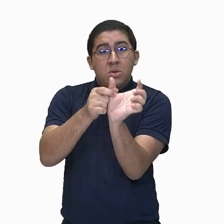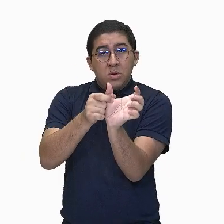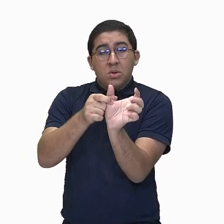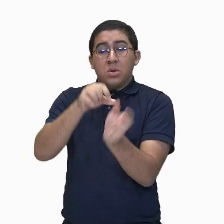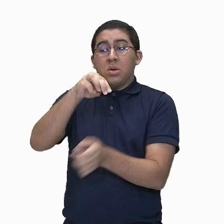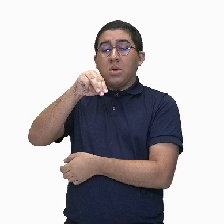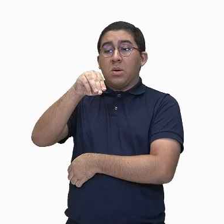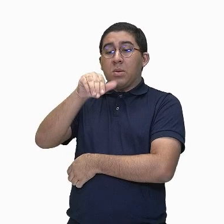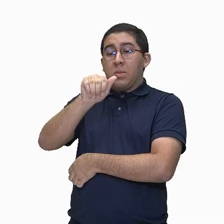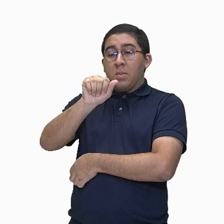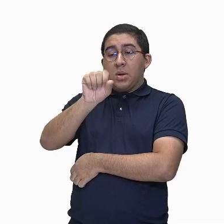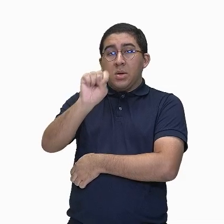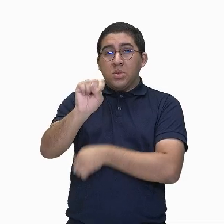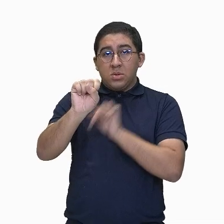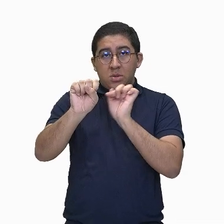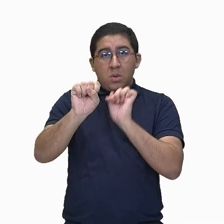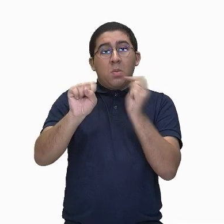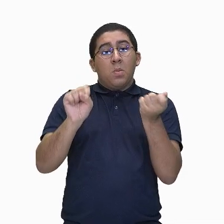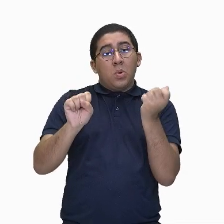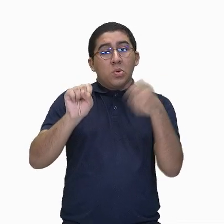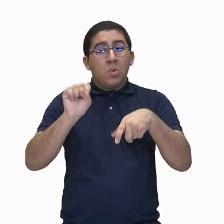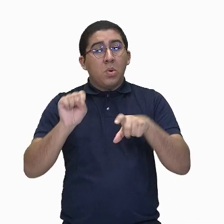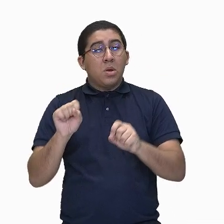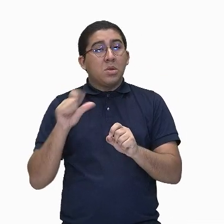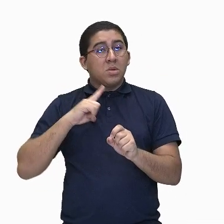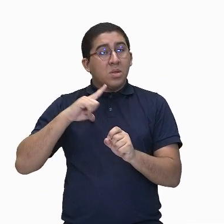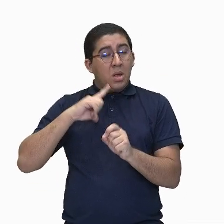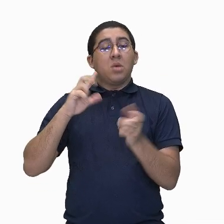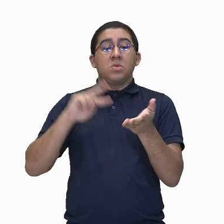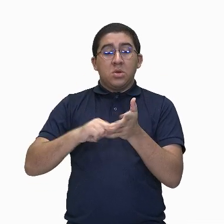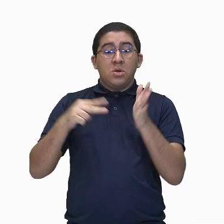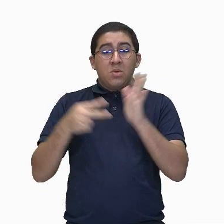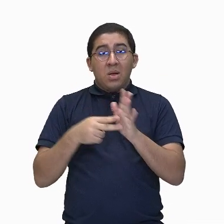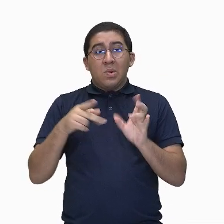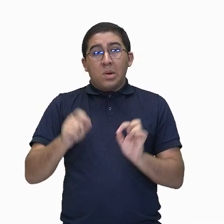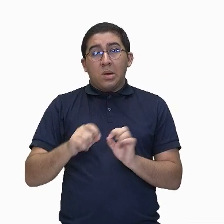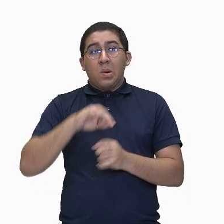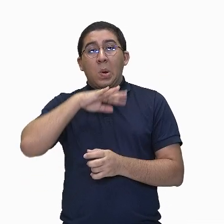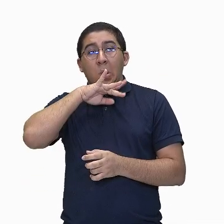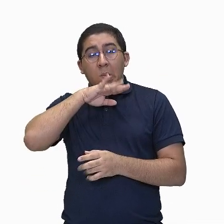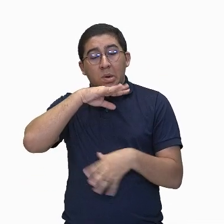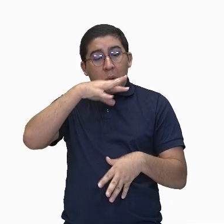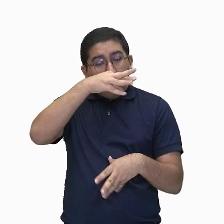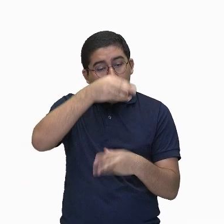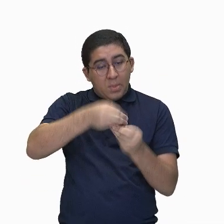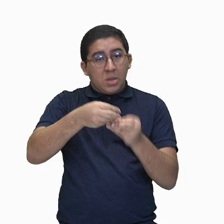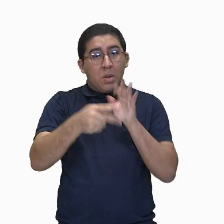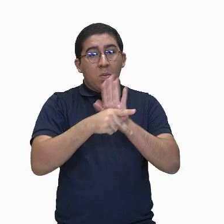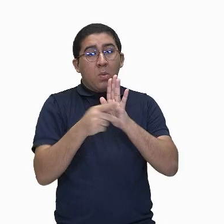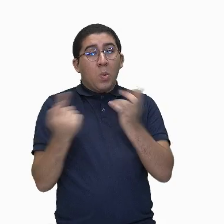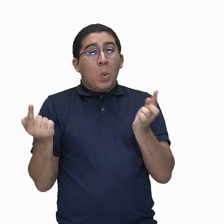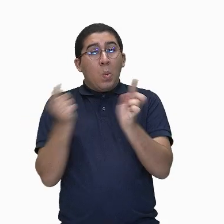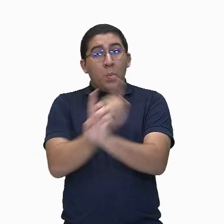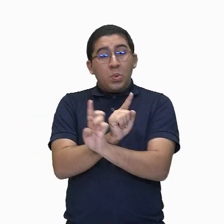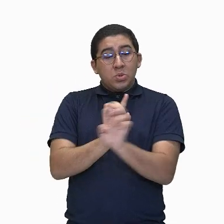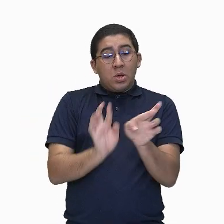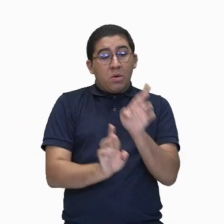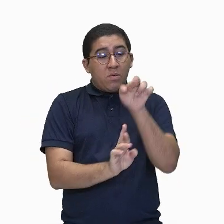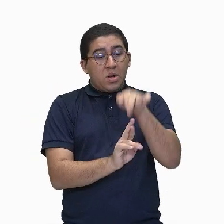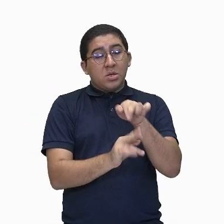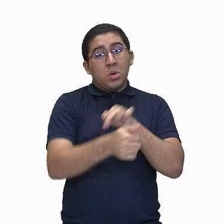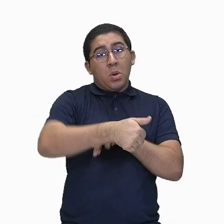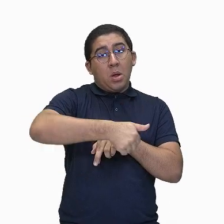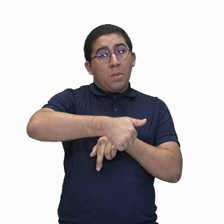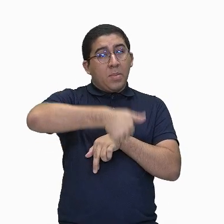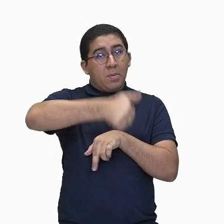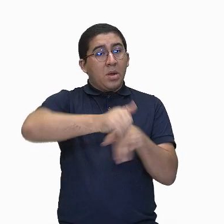vai proporcionar um sentido negativo oposto em relação ao